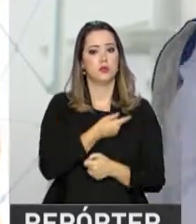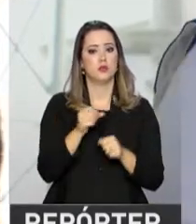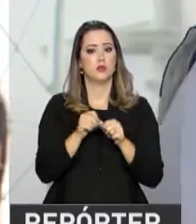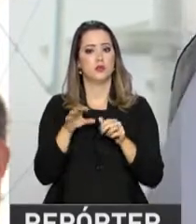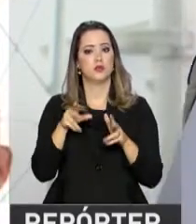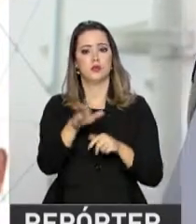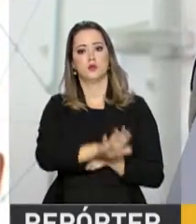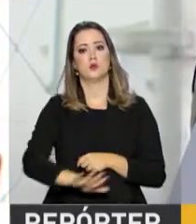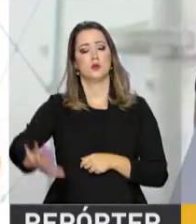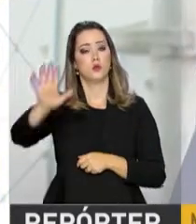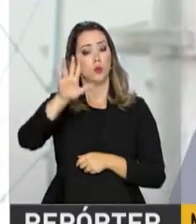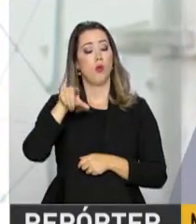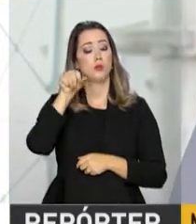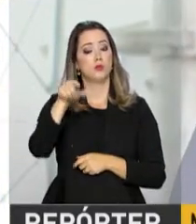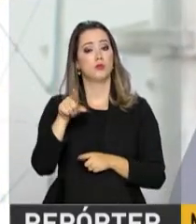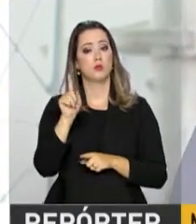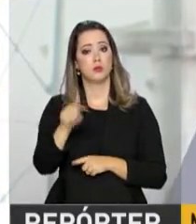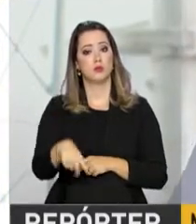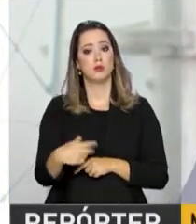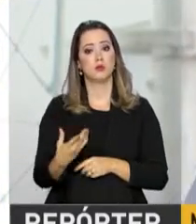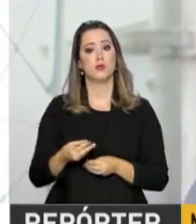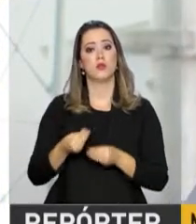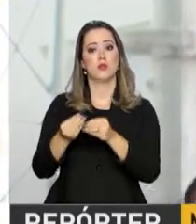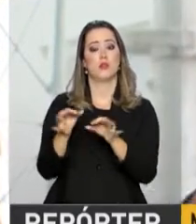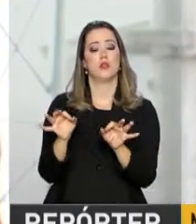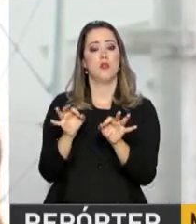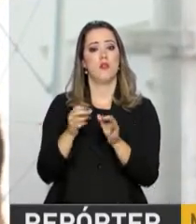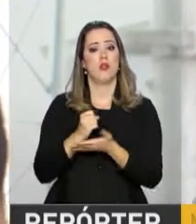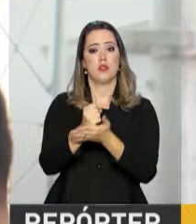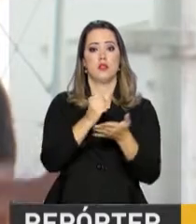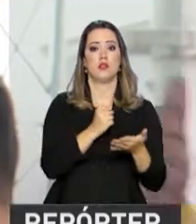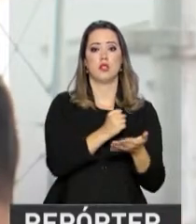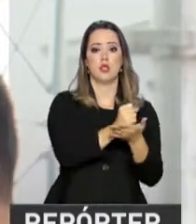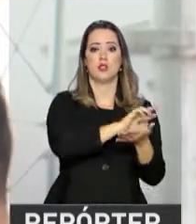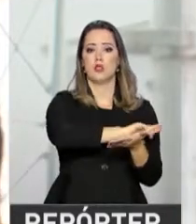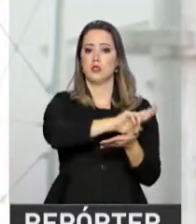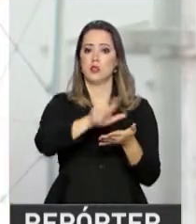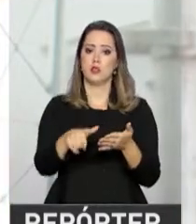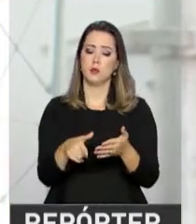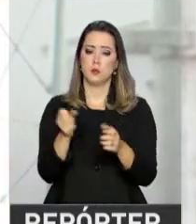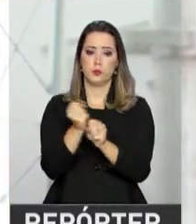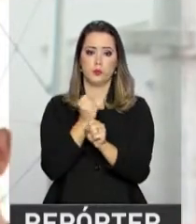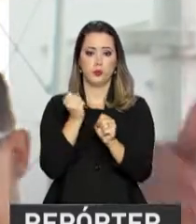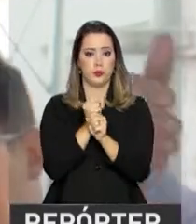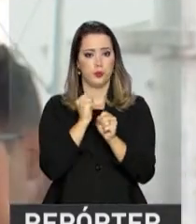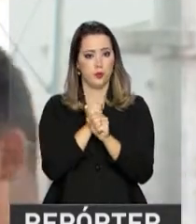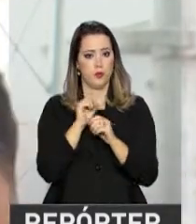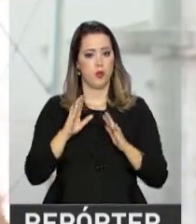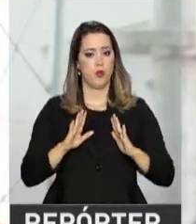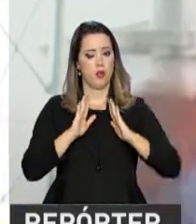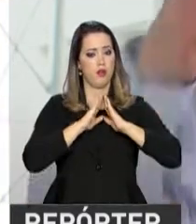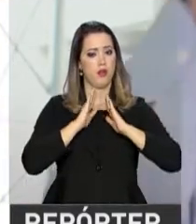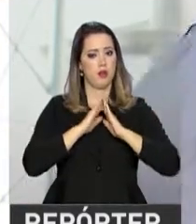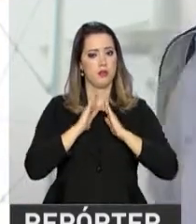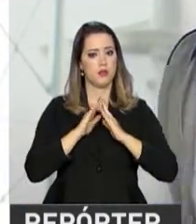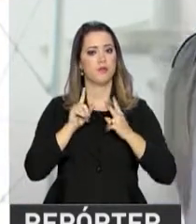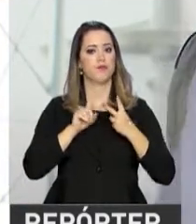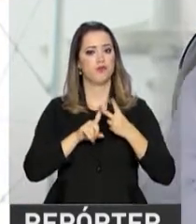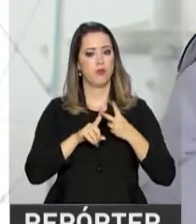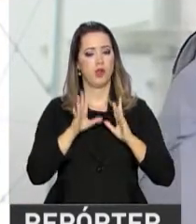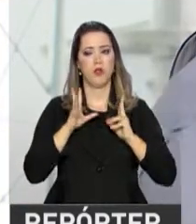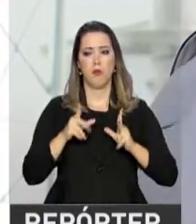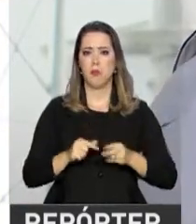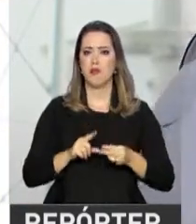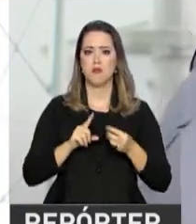pelo brasil afora vai realizar a entrega de vários empreendimentos na área da habitação na área do